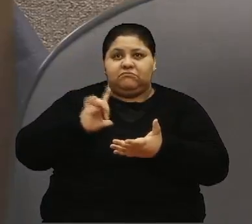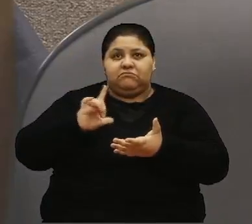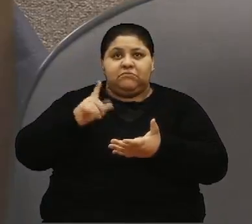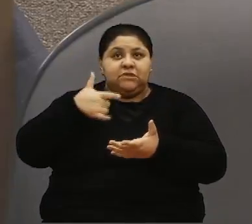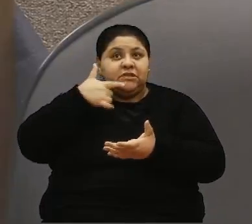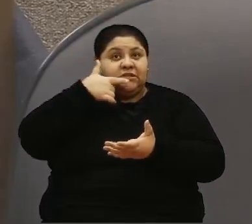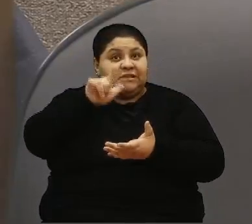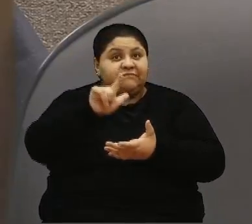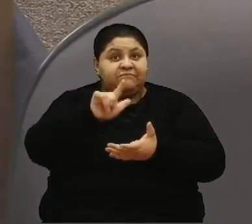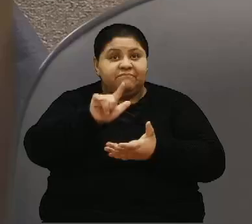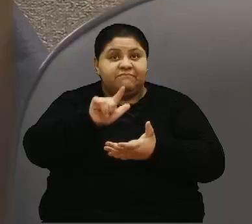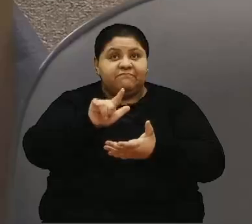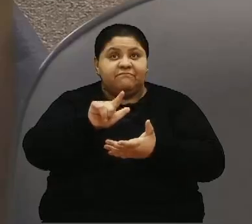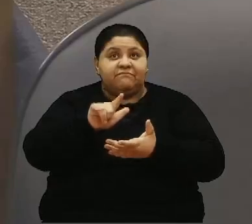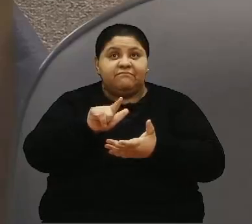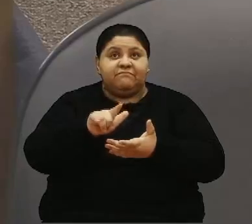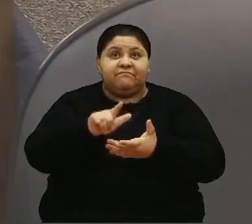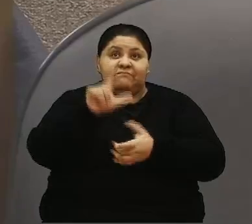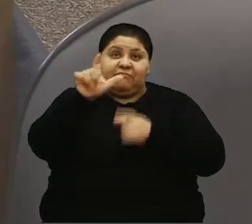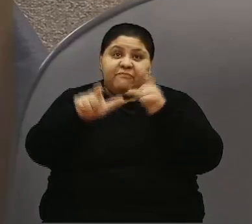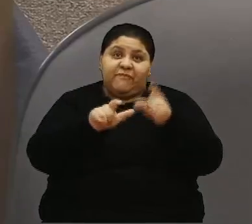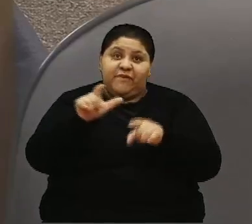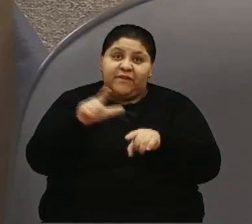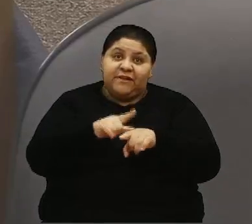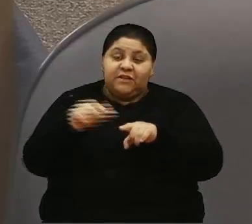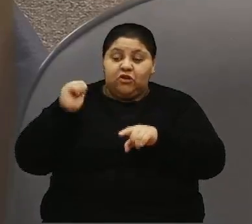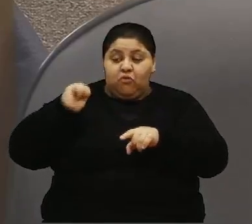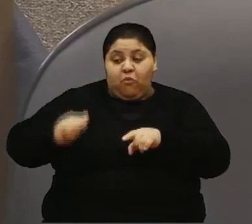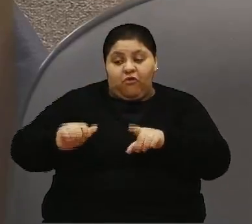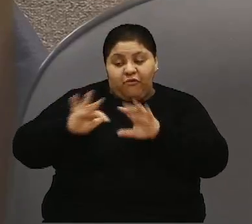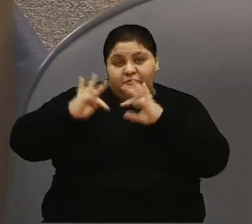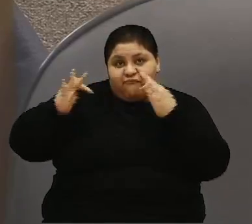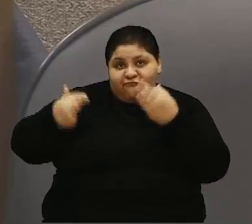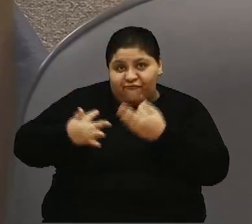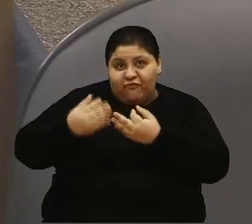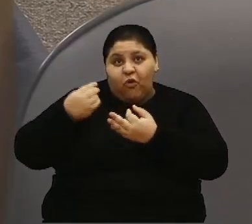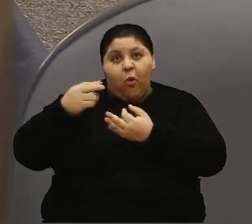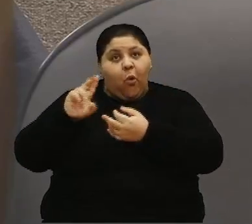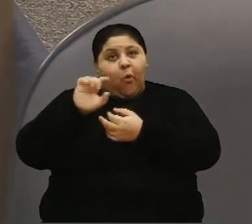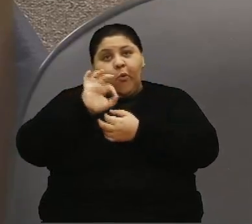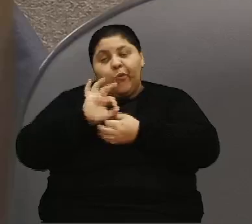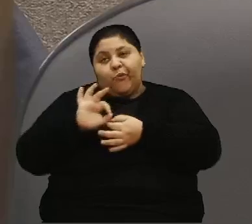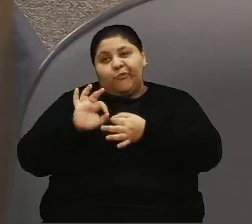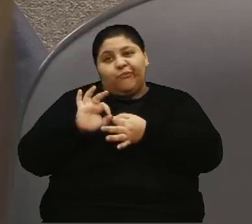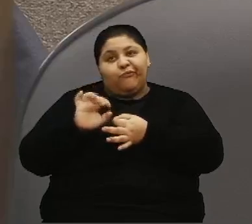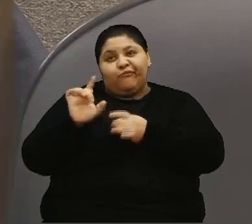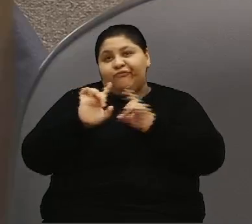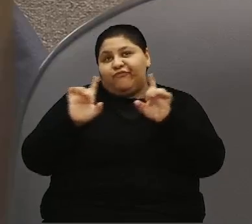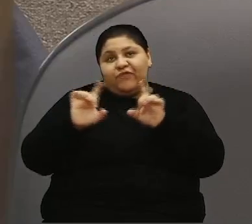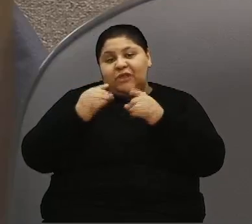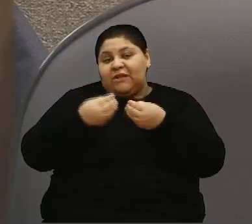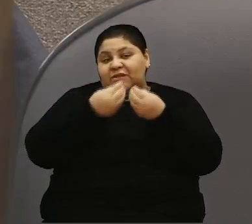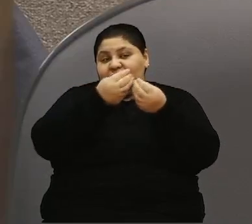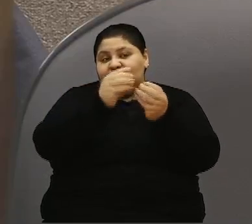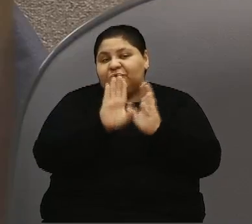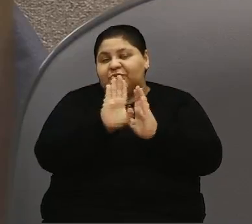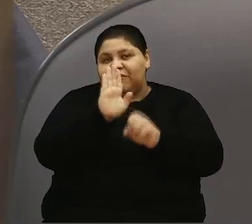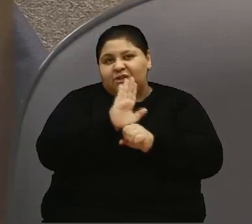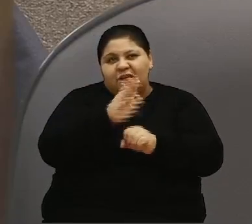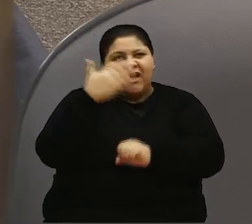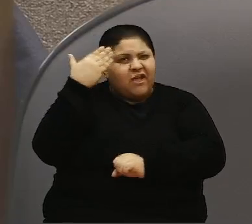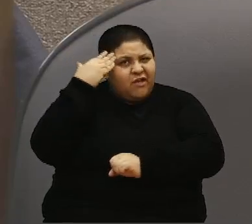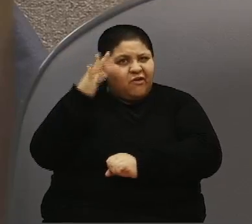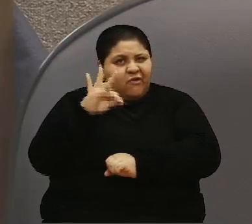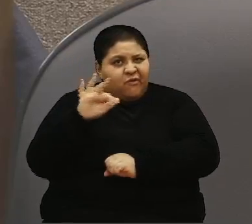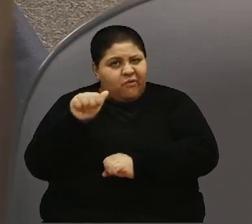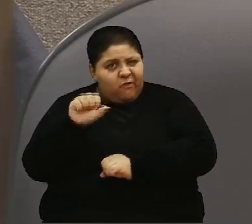vitória assim quanto a questão do pessoal saindo do Bolsa Família ou se simplesmente não estão sendo concedidos. Eu sei que a FAS